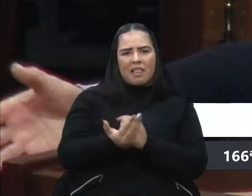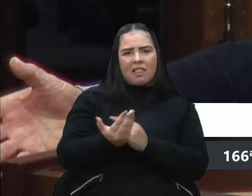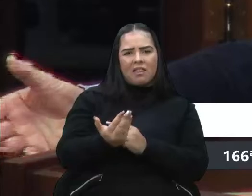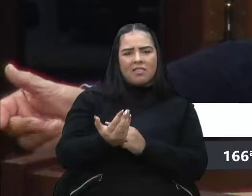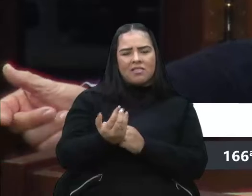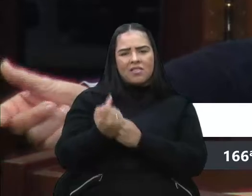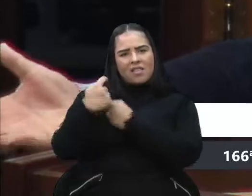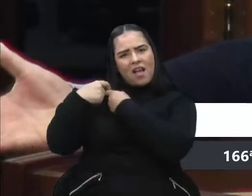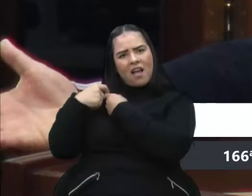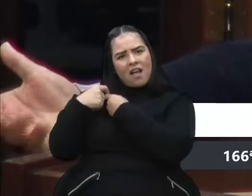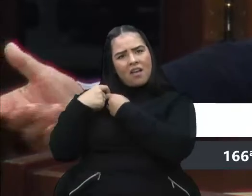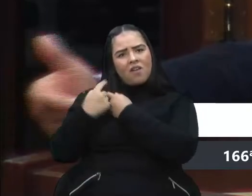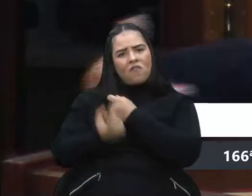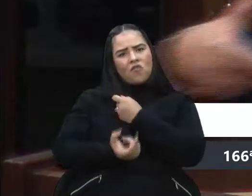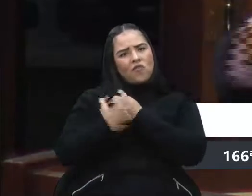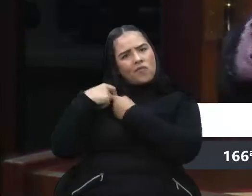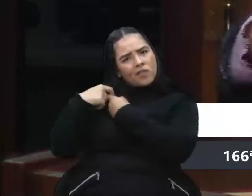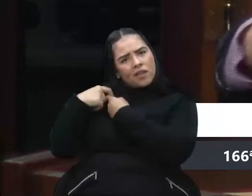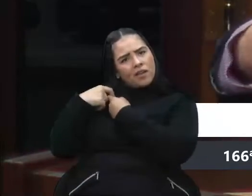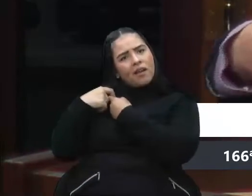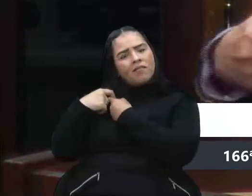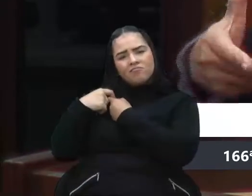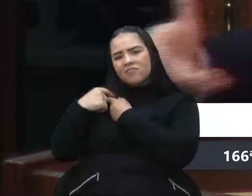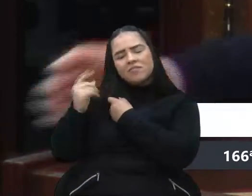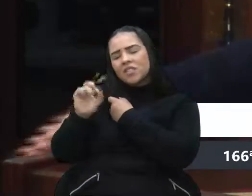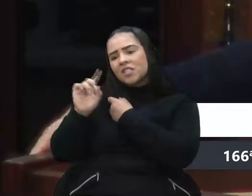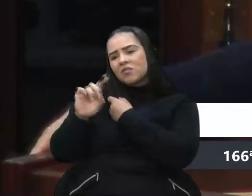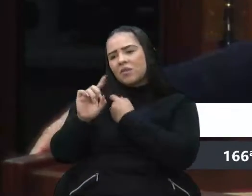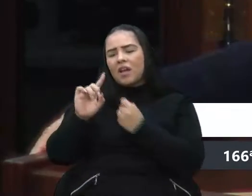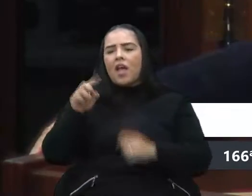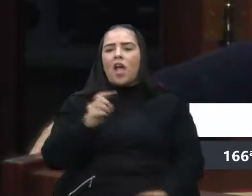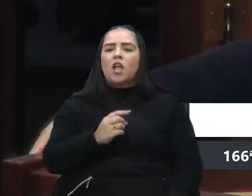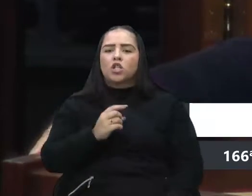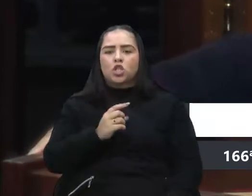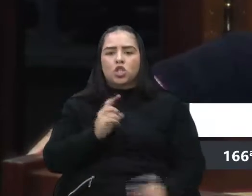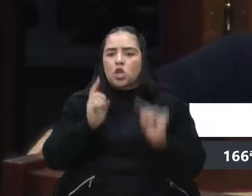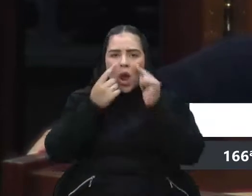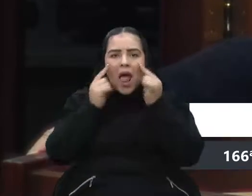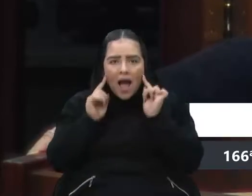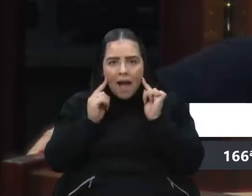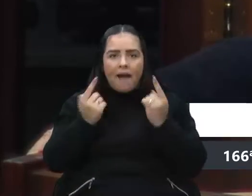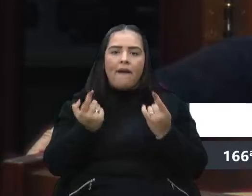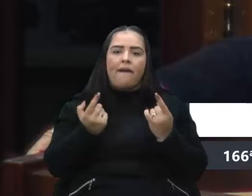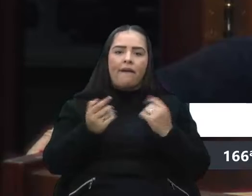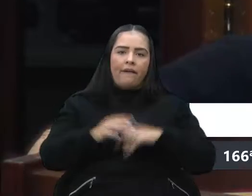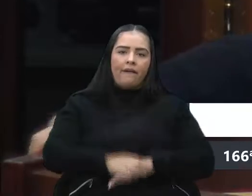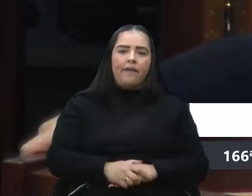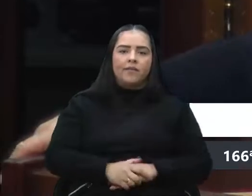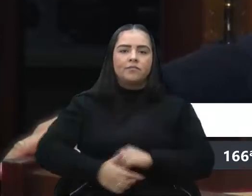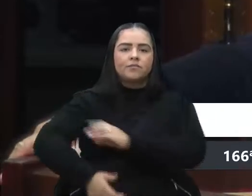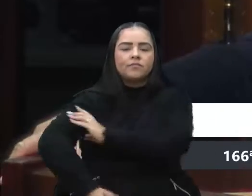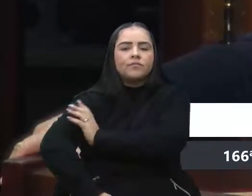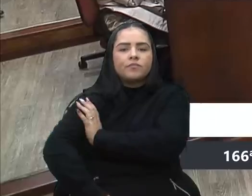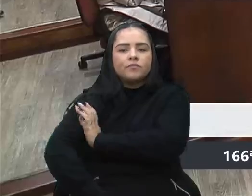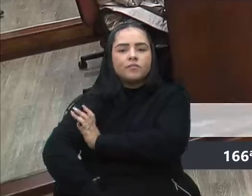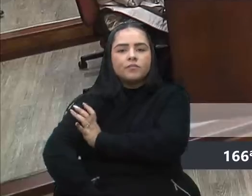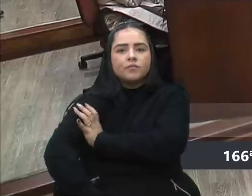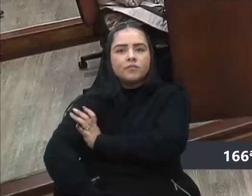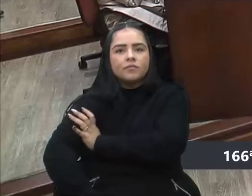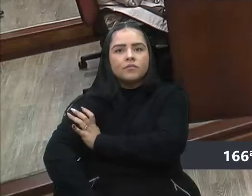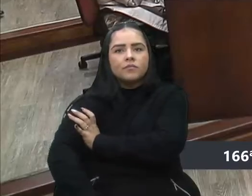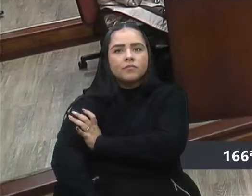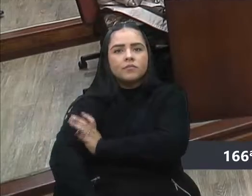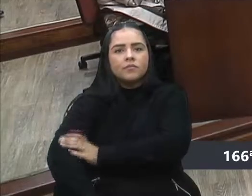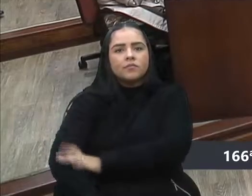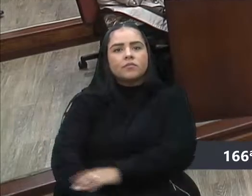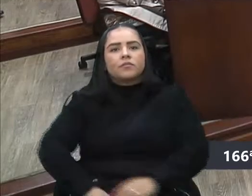é um desabafo, não é vim aqui chorar mago. Quem pediu a parte, vereador Bressan? Obrigado,